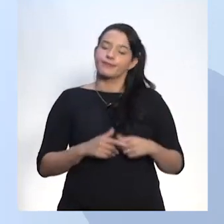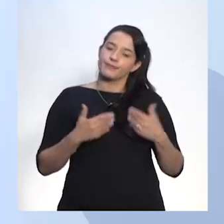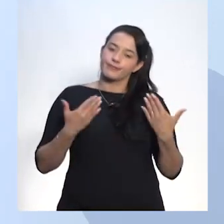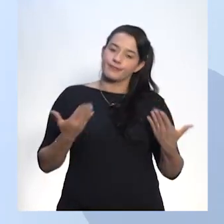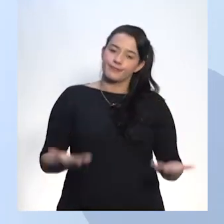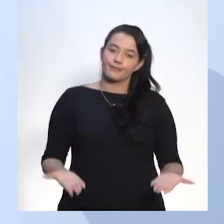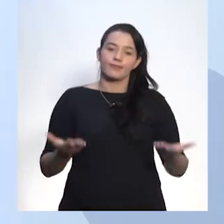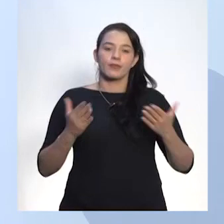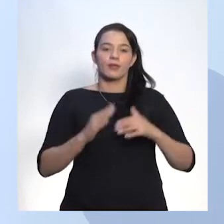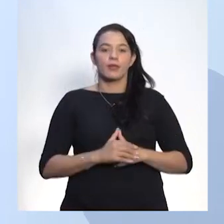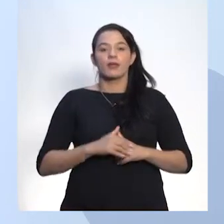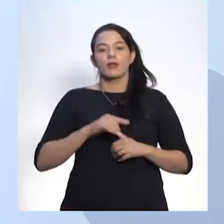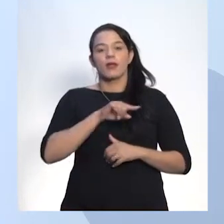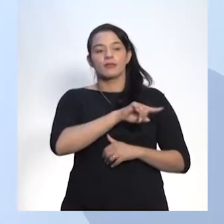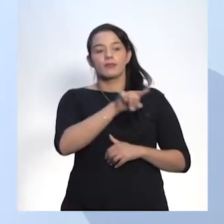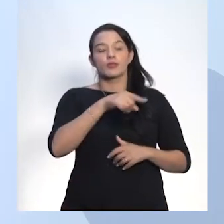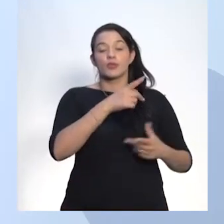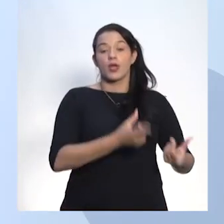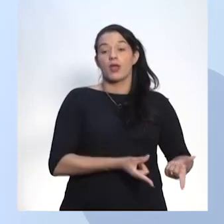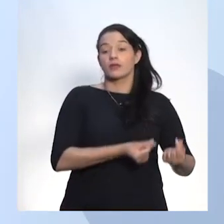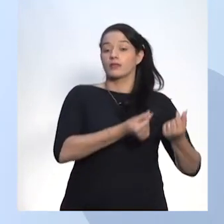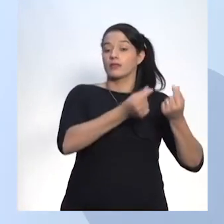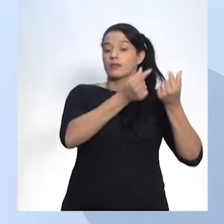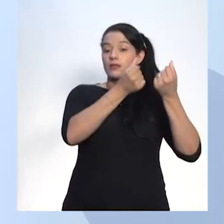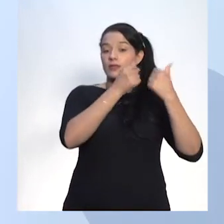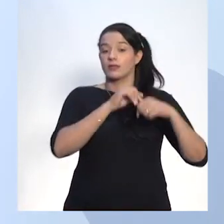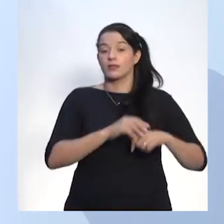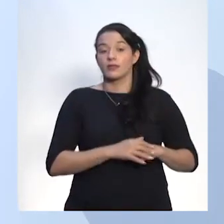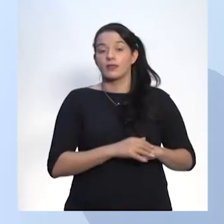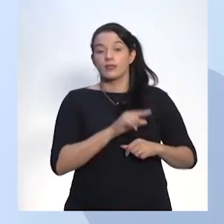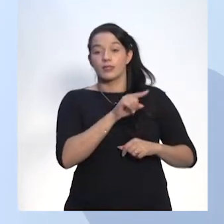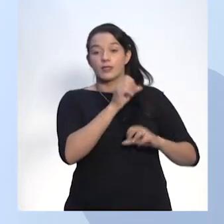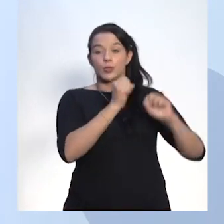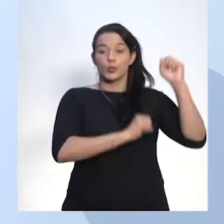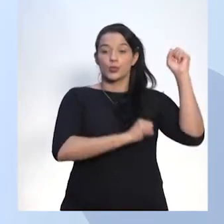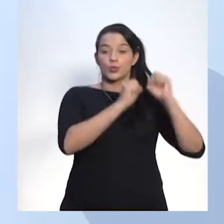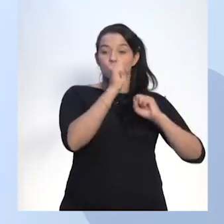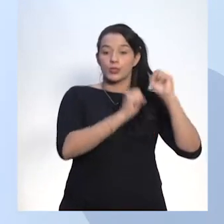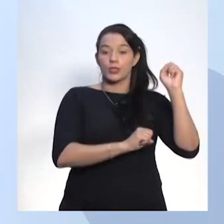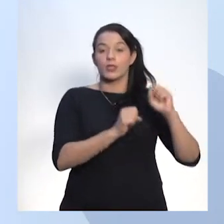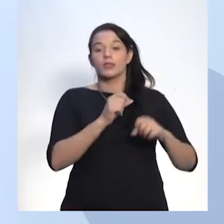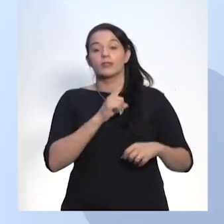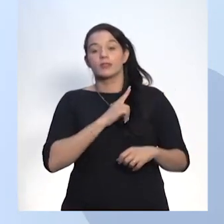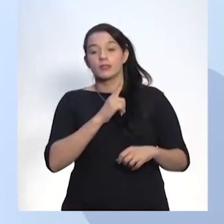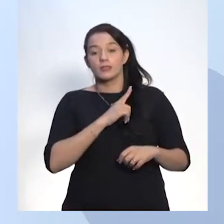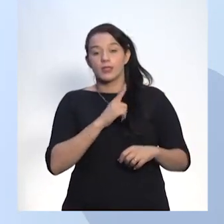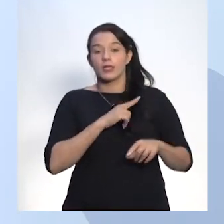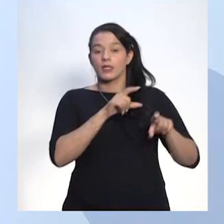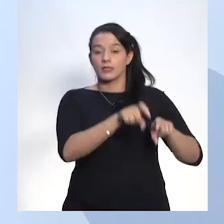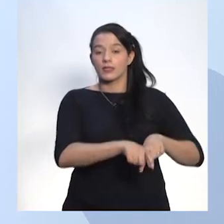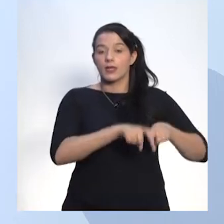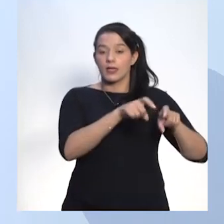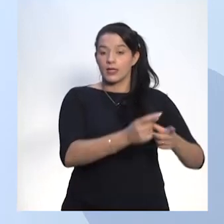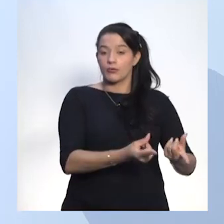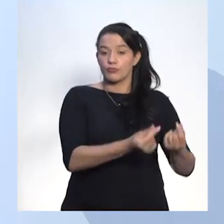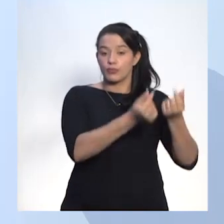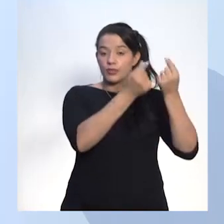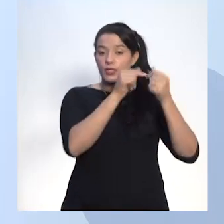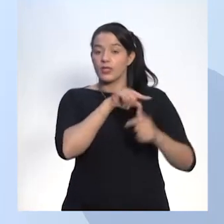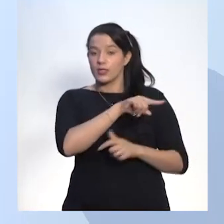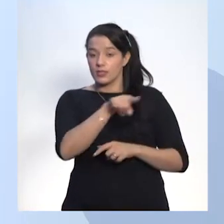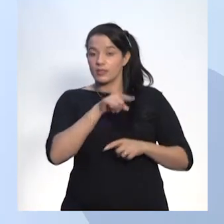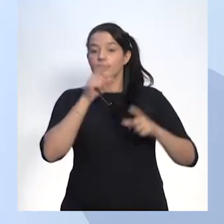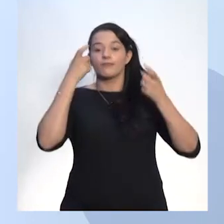Justamente as elites, tanto as industriais como as elites agrárias. Nós vimos que